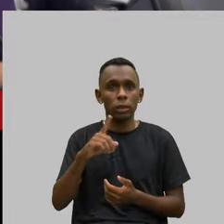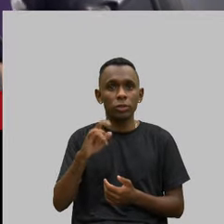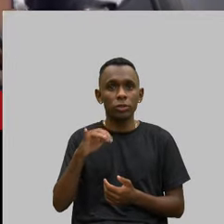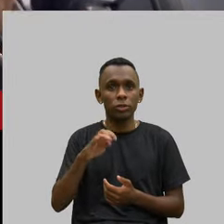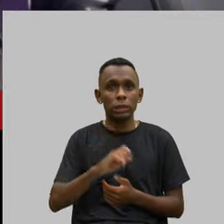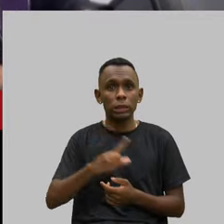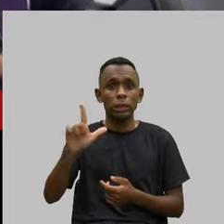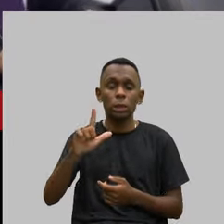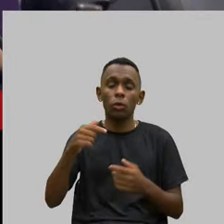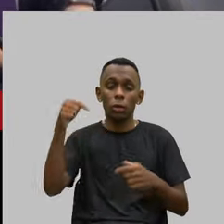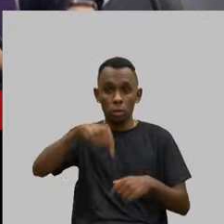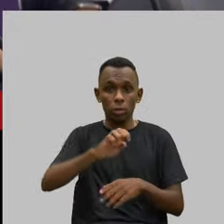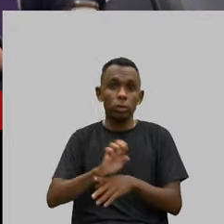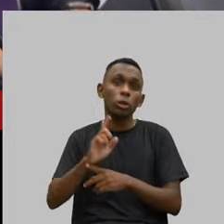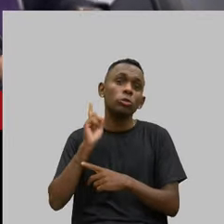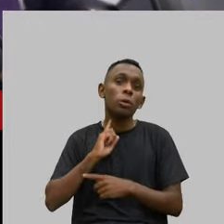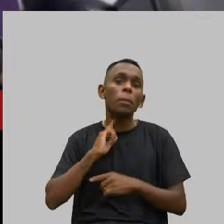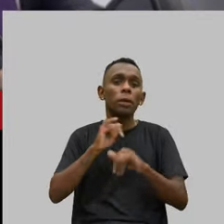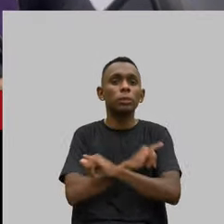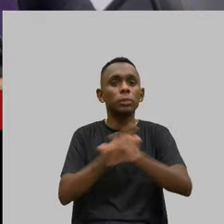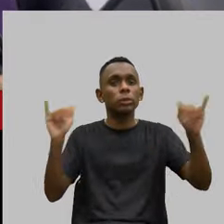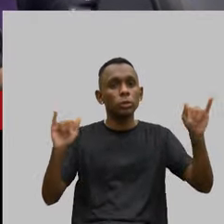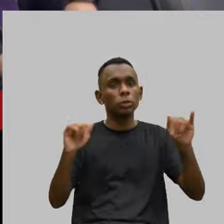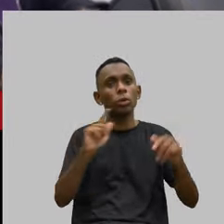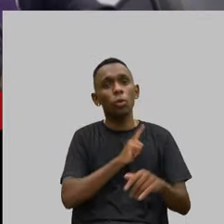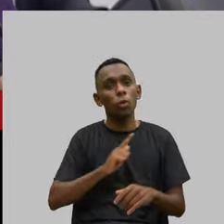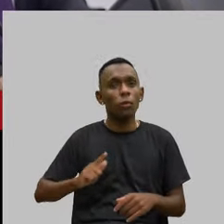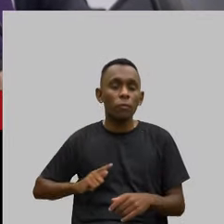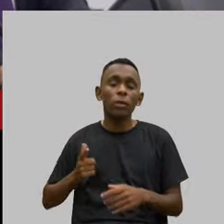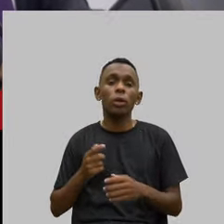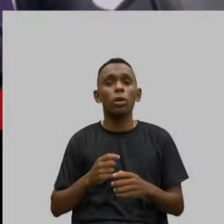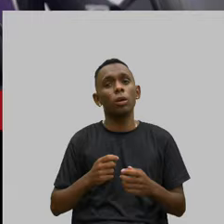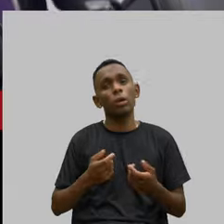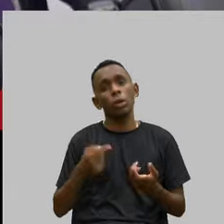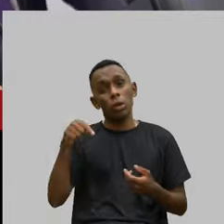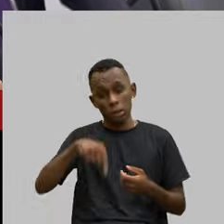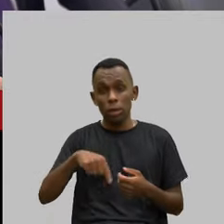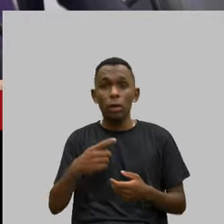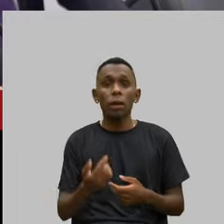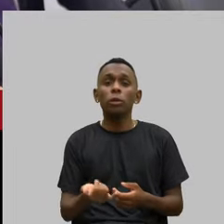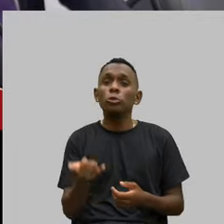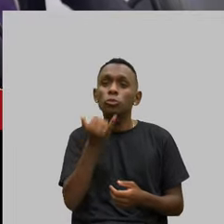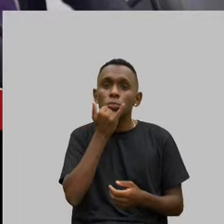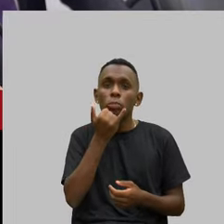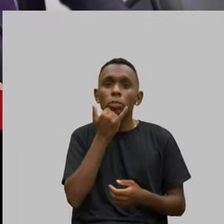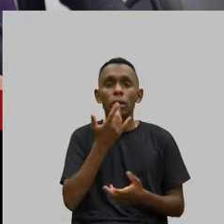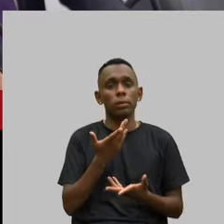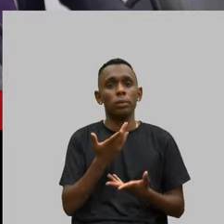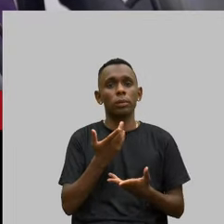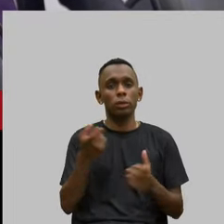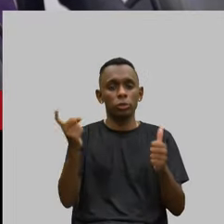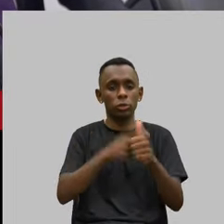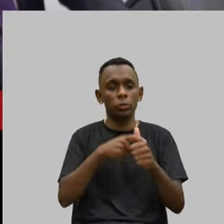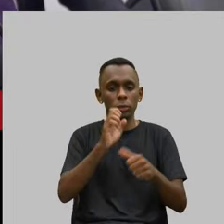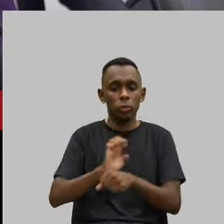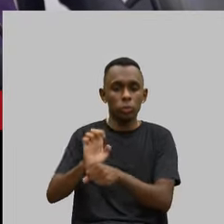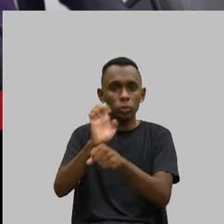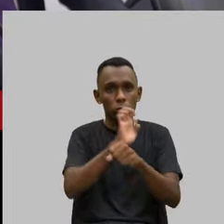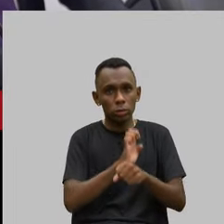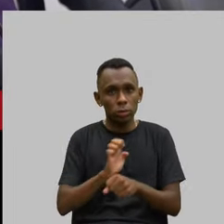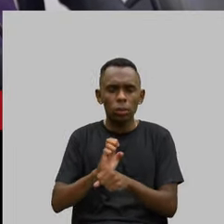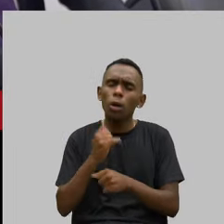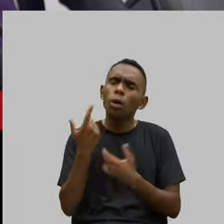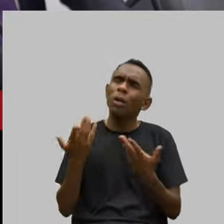falou que o governo federal poderia perdoar a dívida desses estados ele tava era